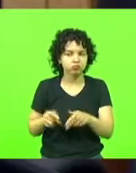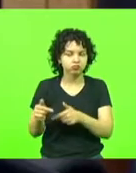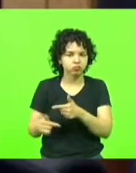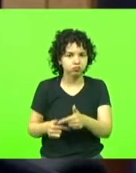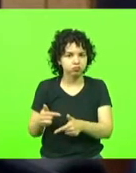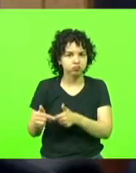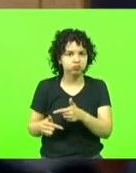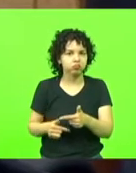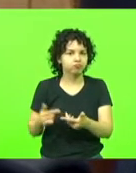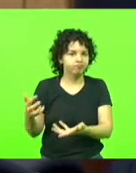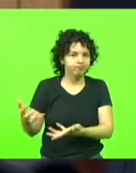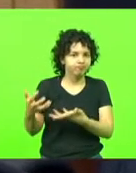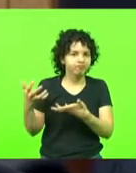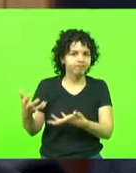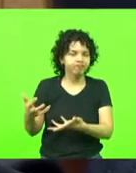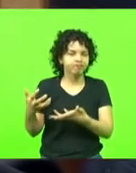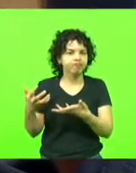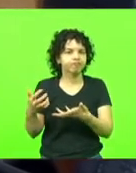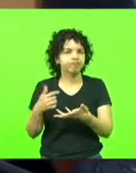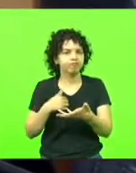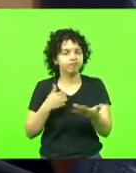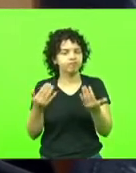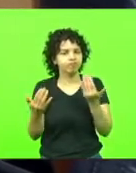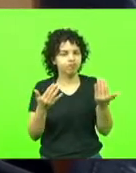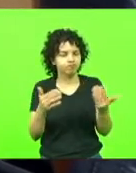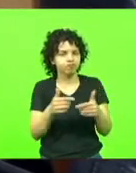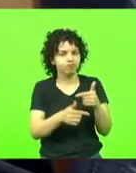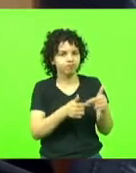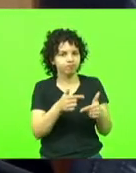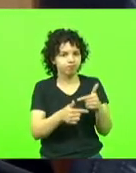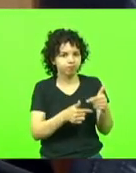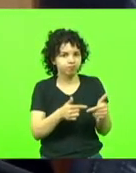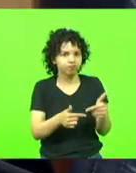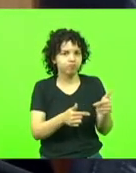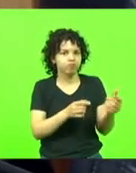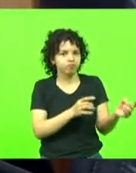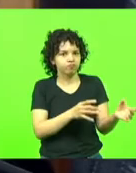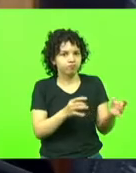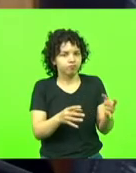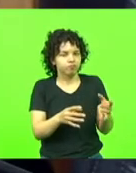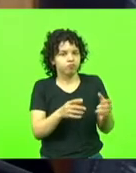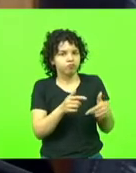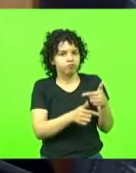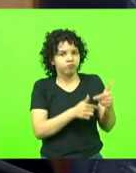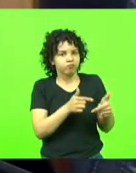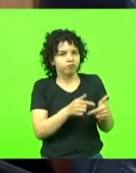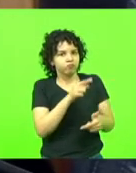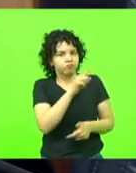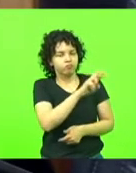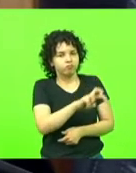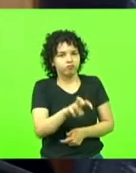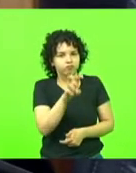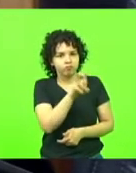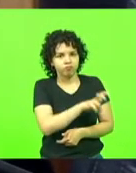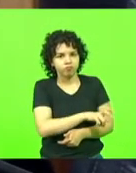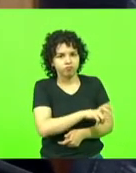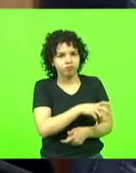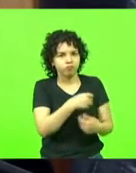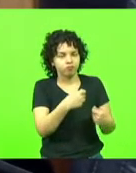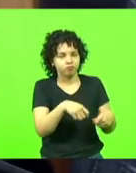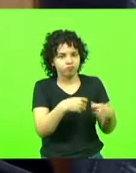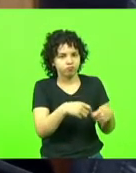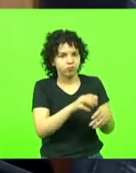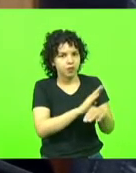fiz um comparativo, um trabalhador do comércio, deputado Márcio, que trabalha lá em Xanxerê, que tende a se deslocar dos